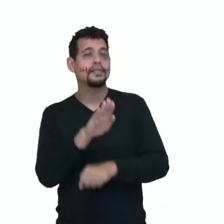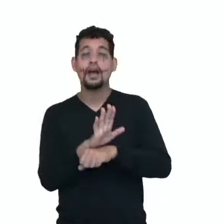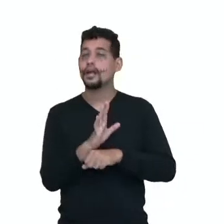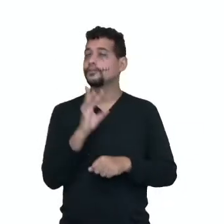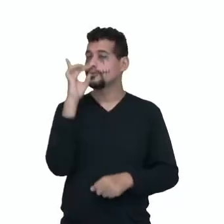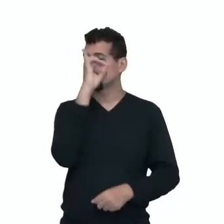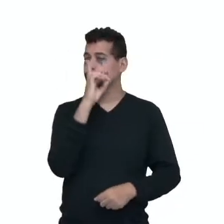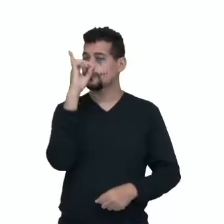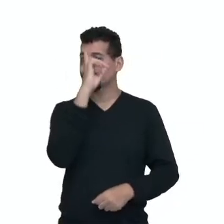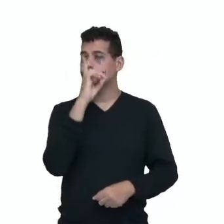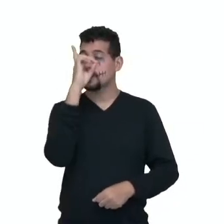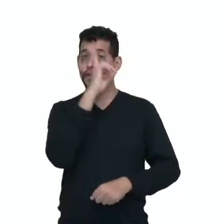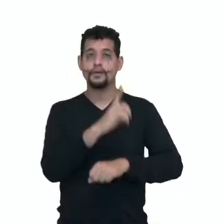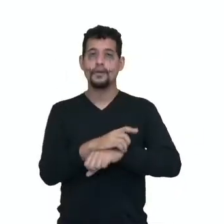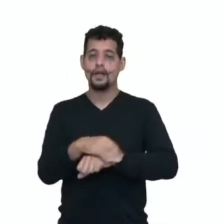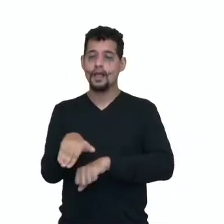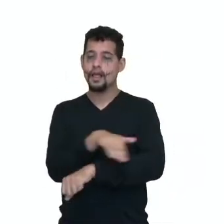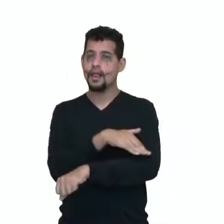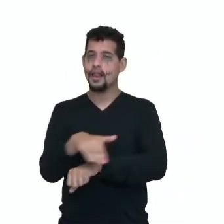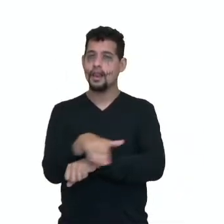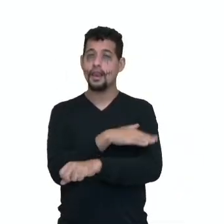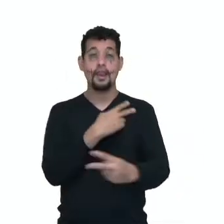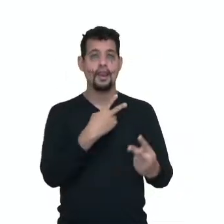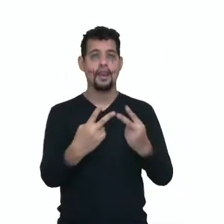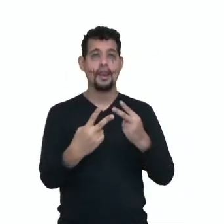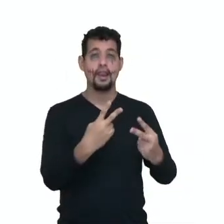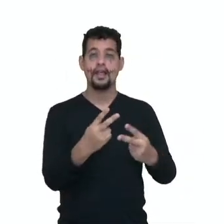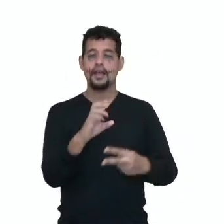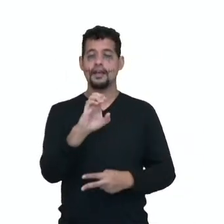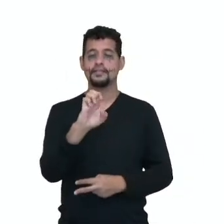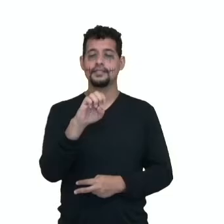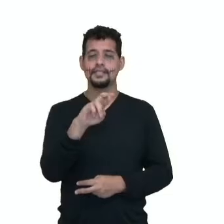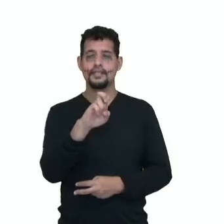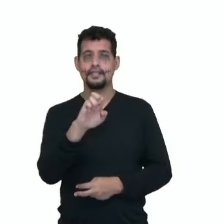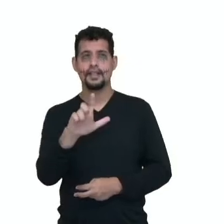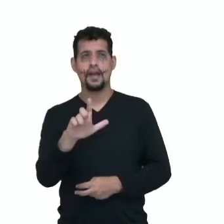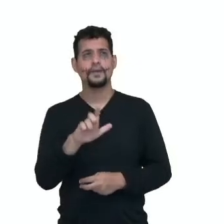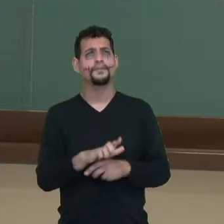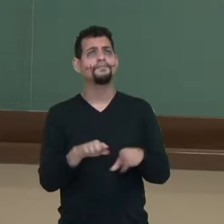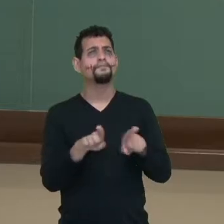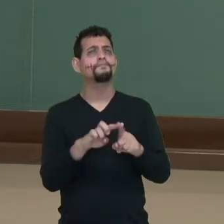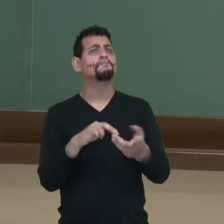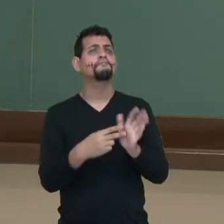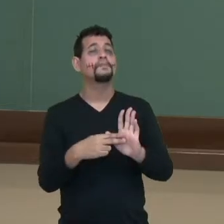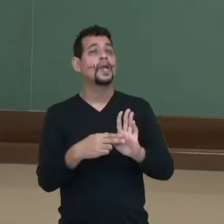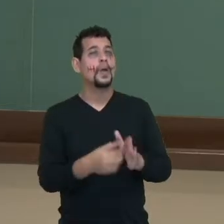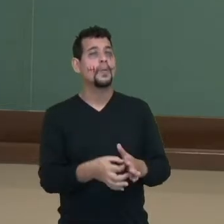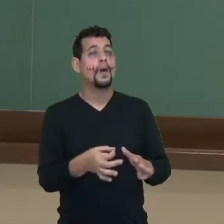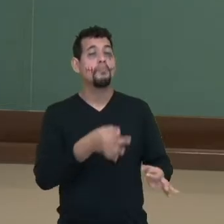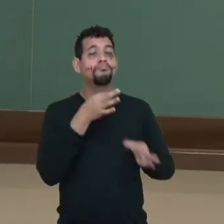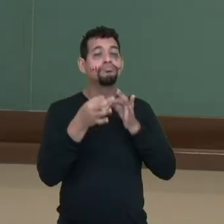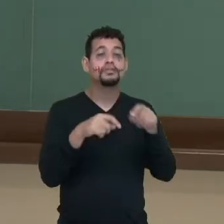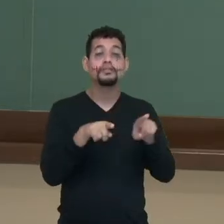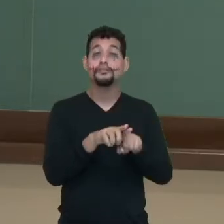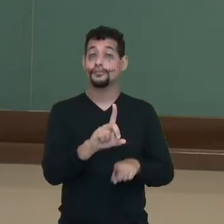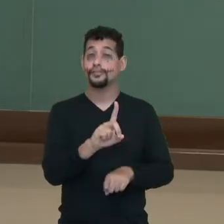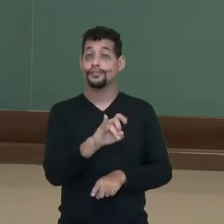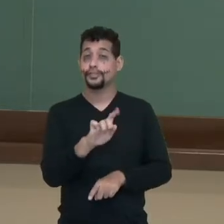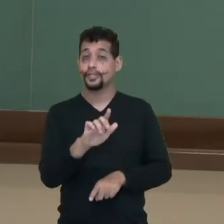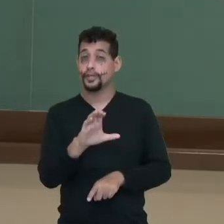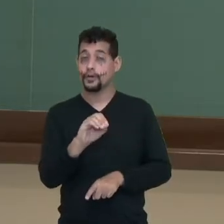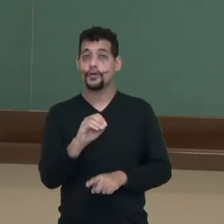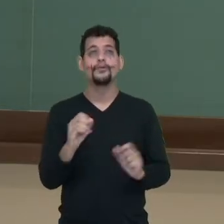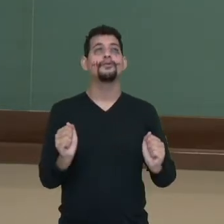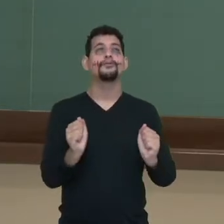en la Alameda Central. Então está aqui a crítica de Diego Rivera